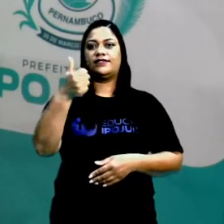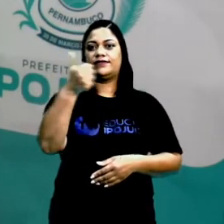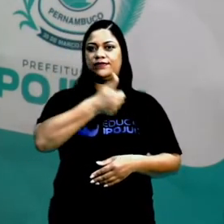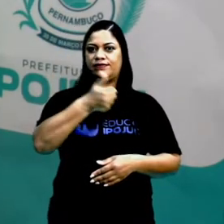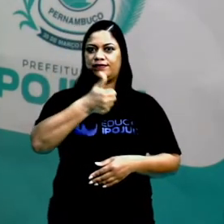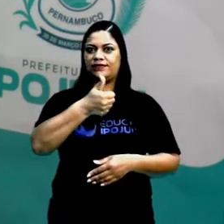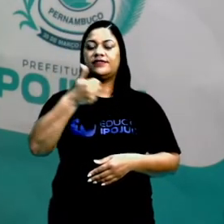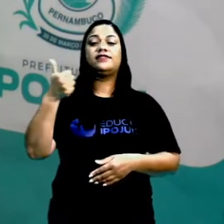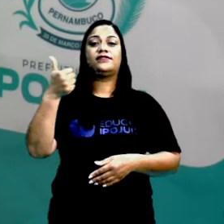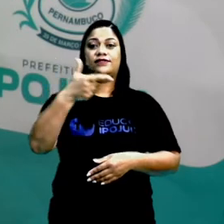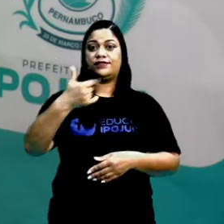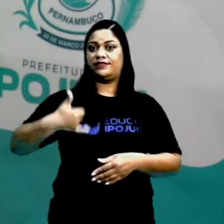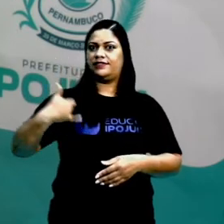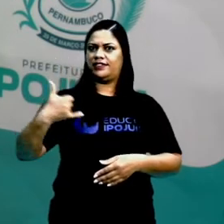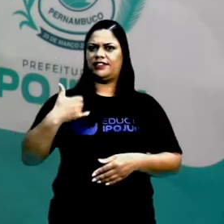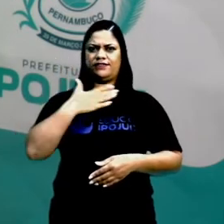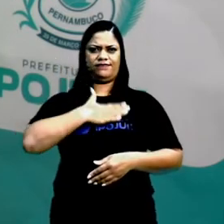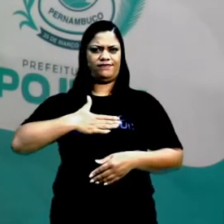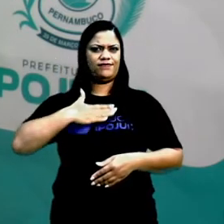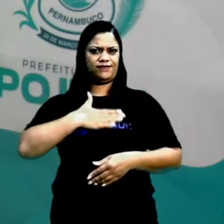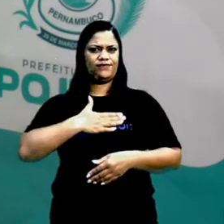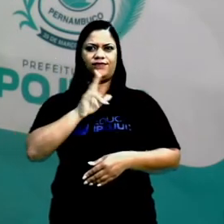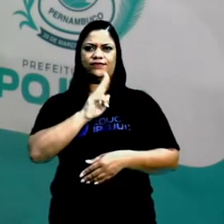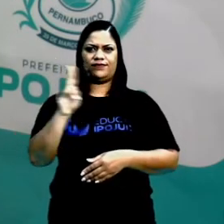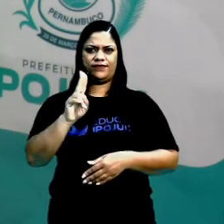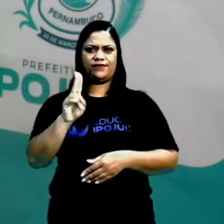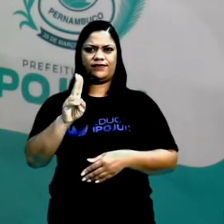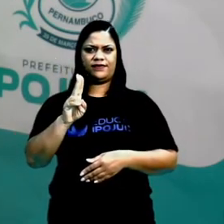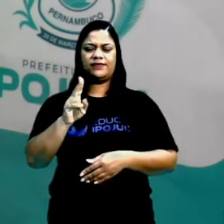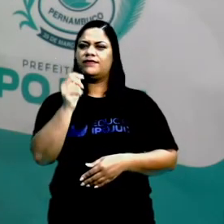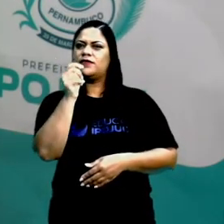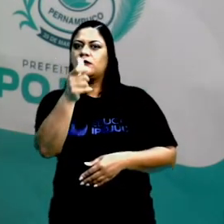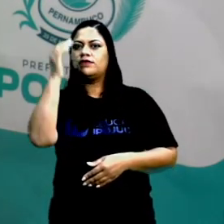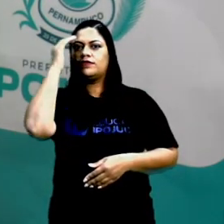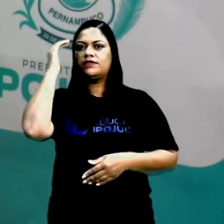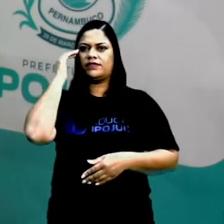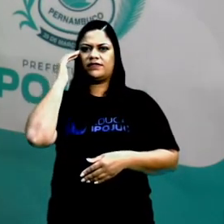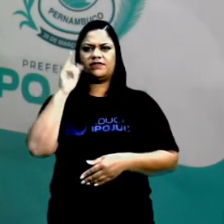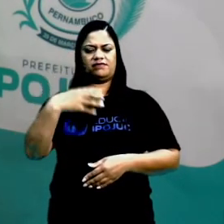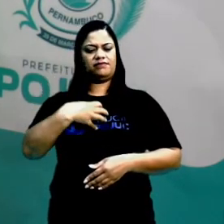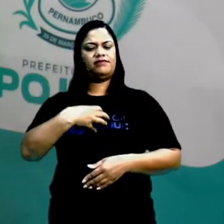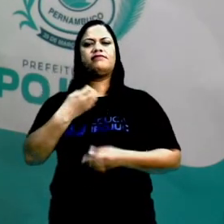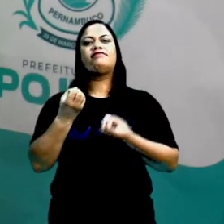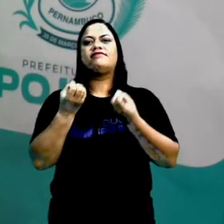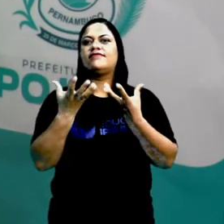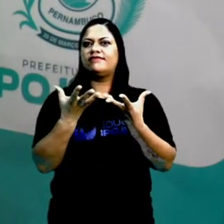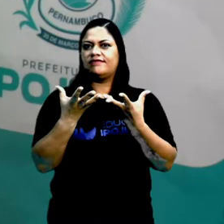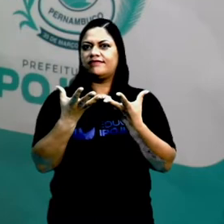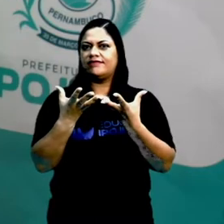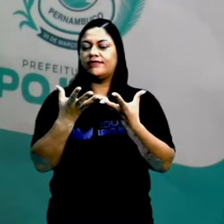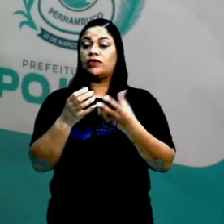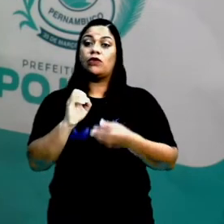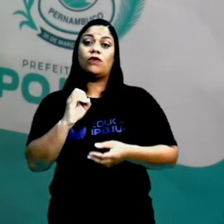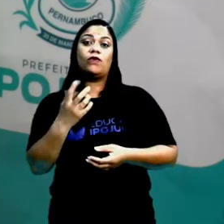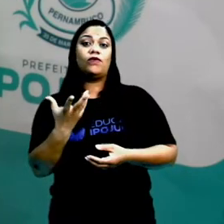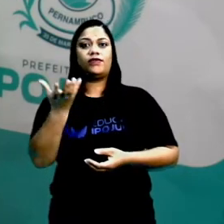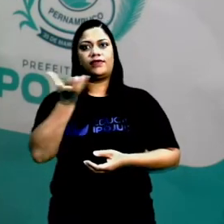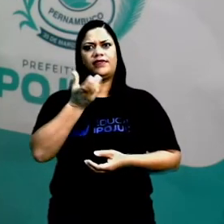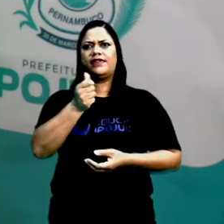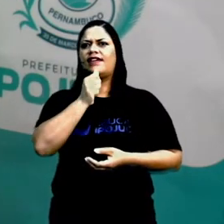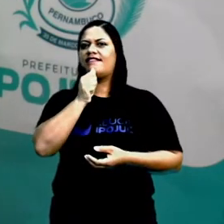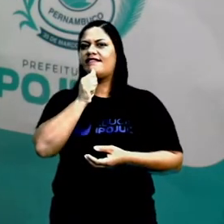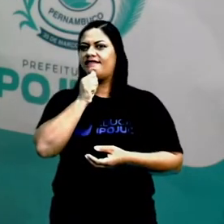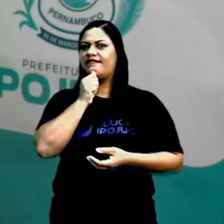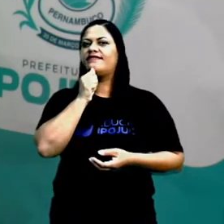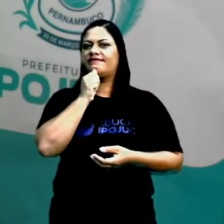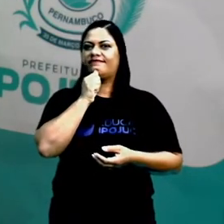anos, gosta de ser chamado de pré-adolescente? Vocês se sentem bem chamando de pré-adolescente? Ou vocês querem ainda